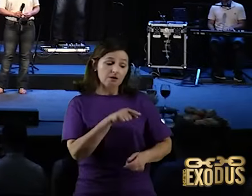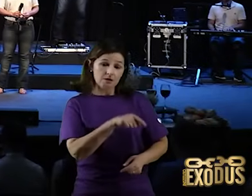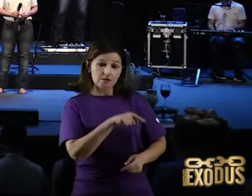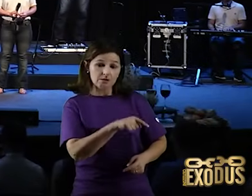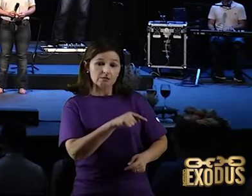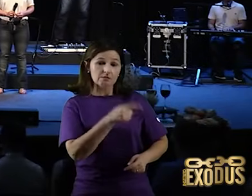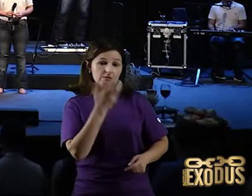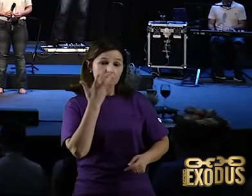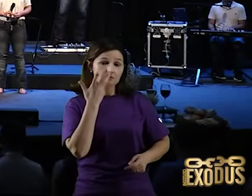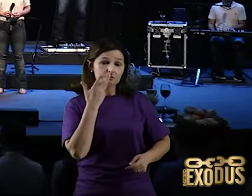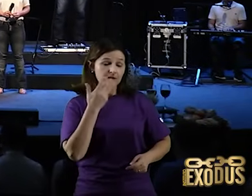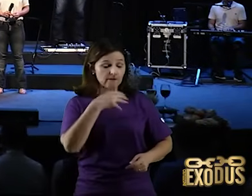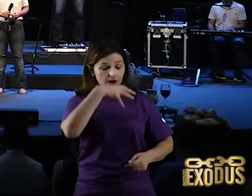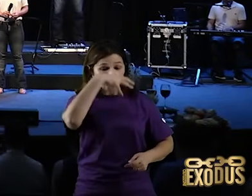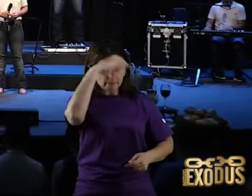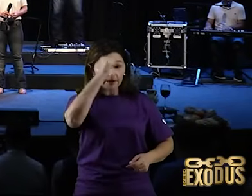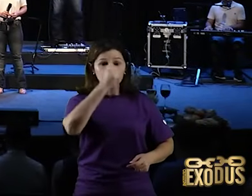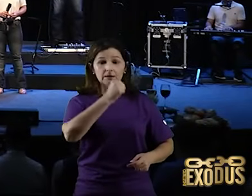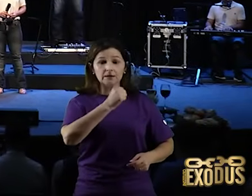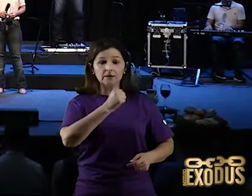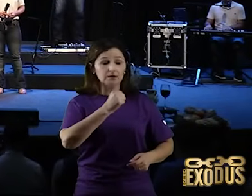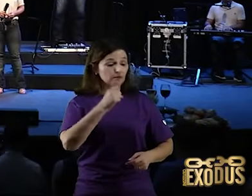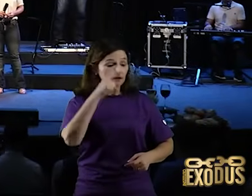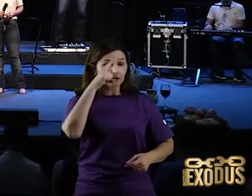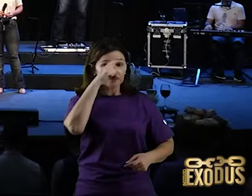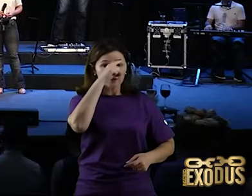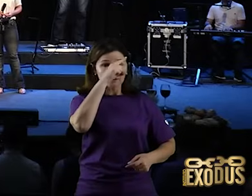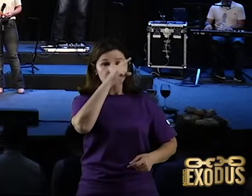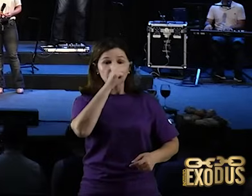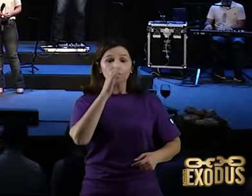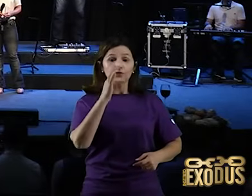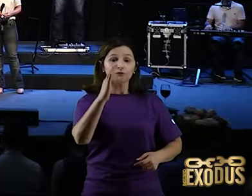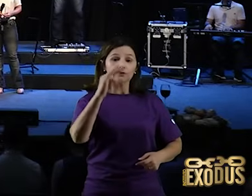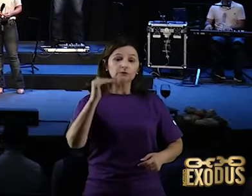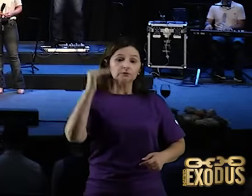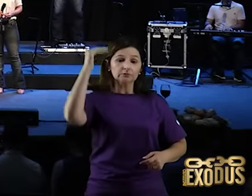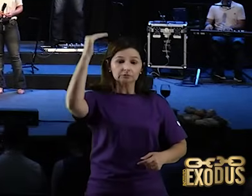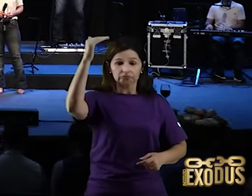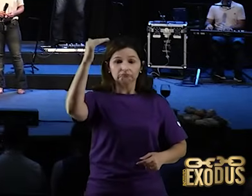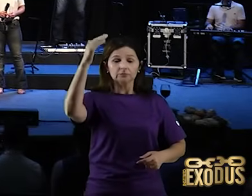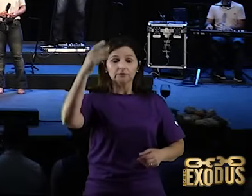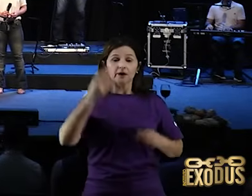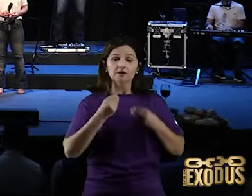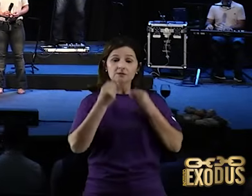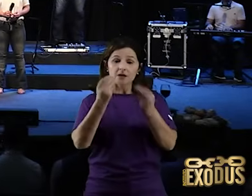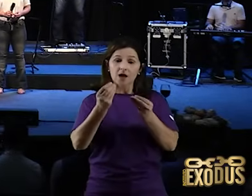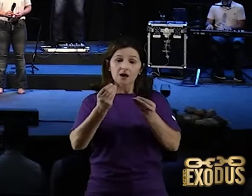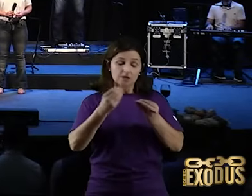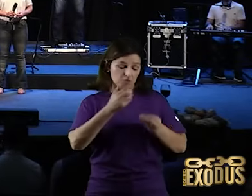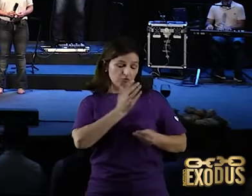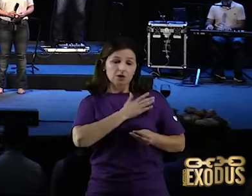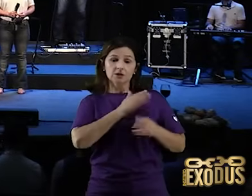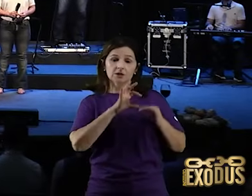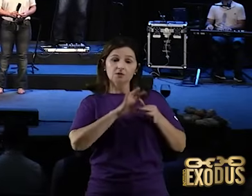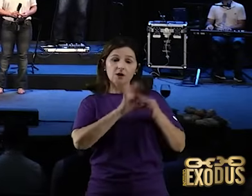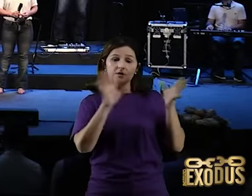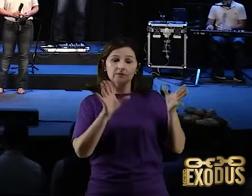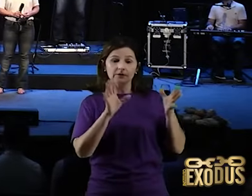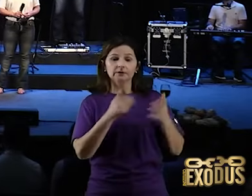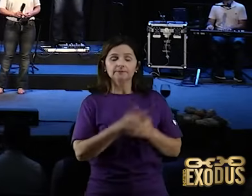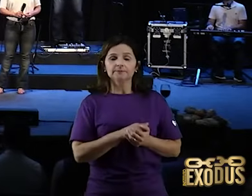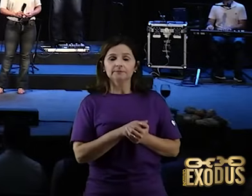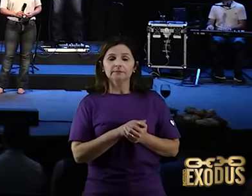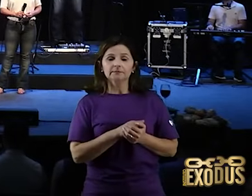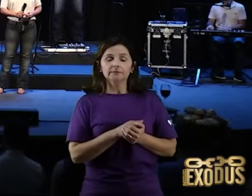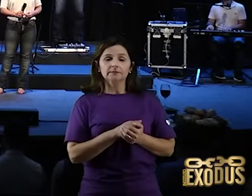filho no caminho que mandar quando você pega o pão e a gente aqui Celebra a ceia com todo mundo ah pastor você não